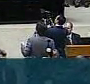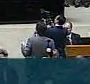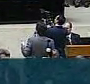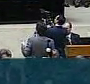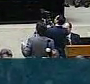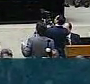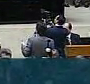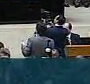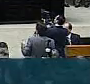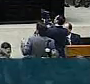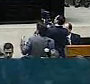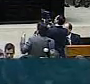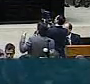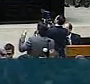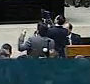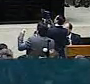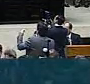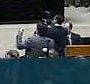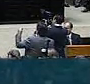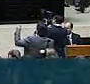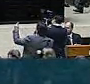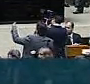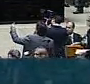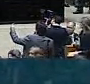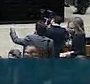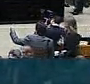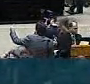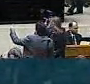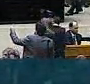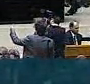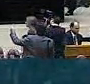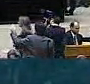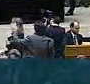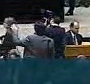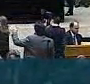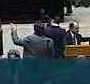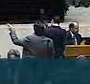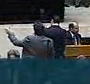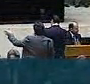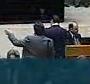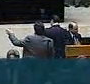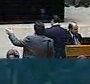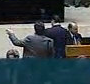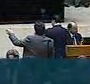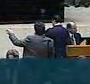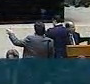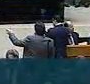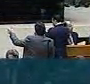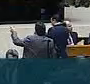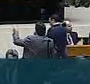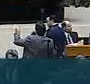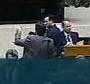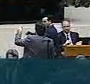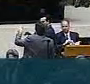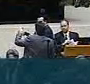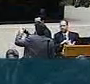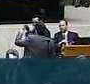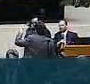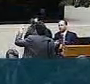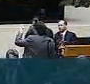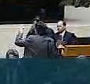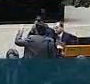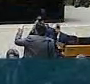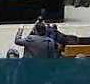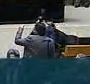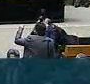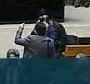prevista no regimento, de aguardar meia hora da convocação, portanto, a convocação era para as onze, aguarda-se meia